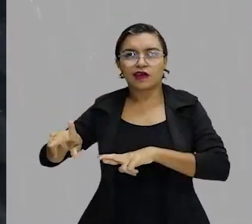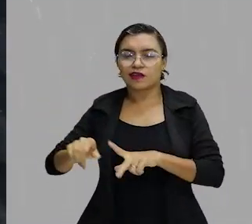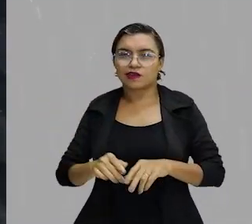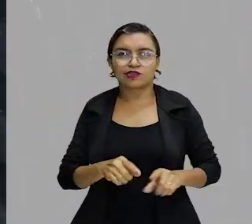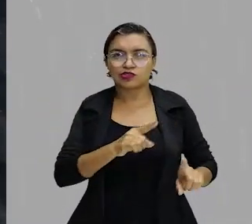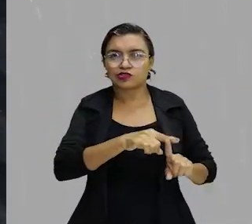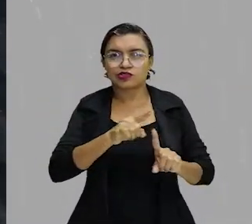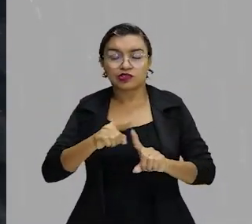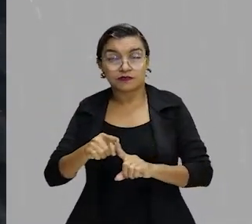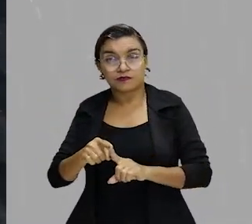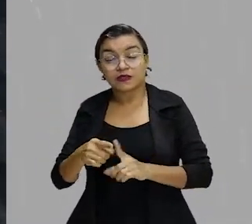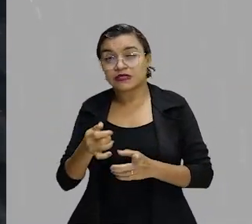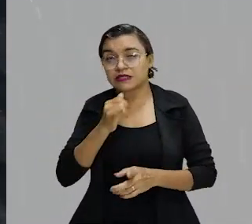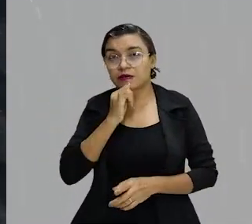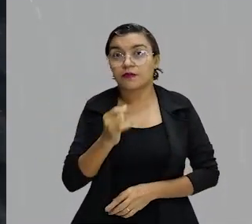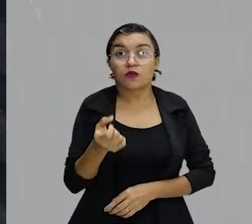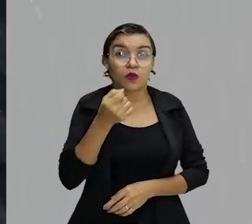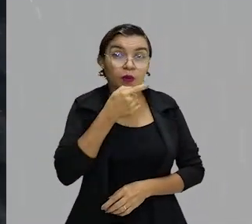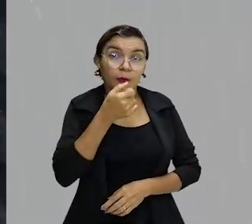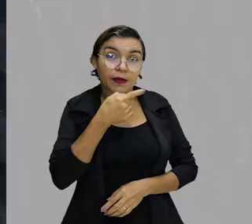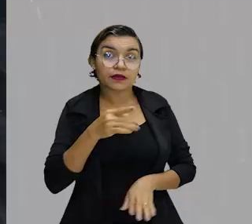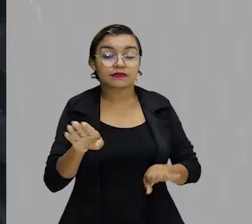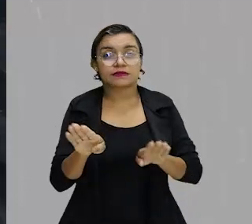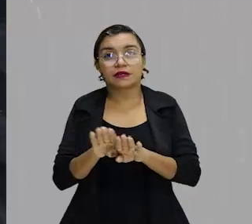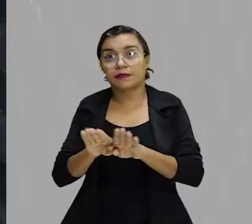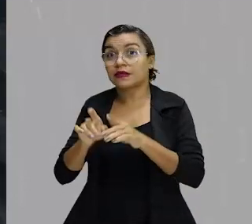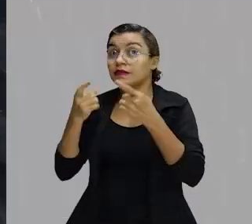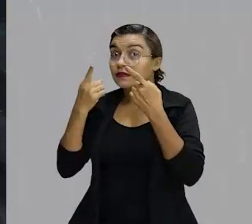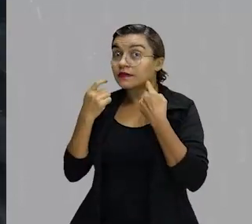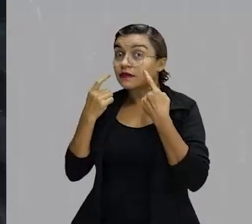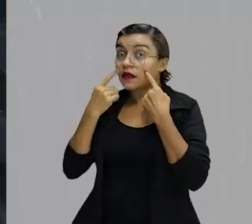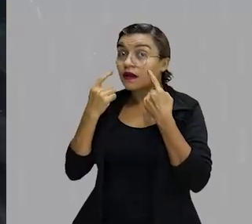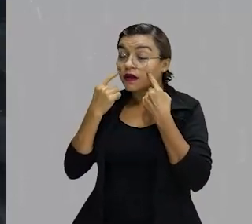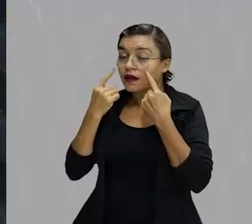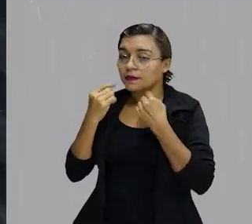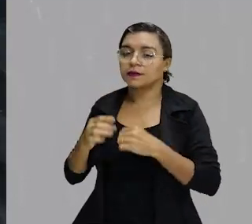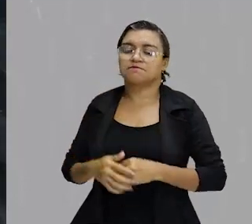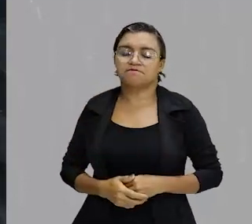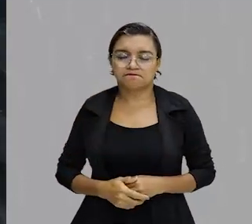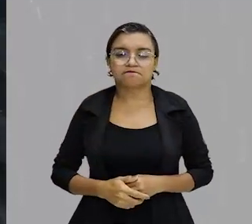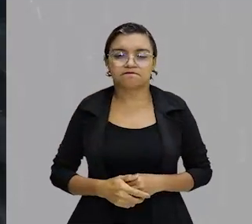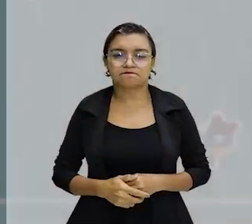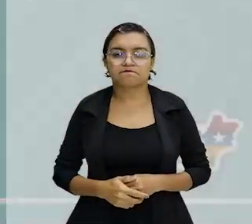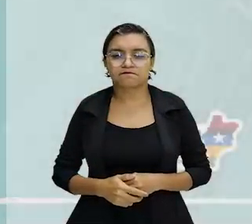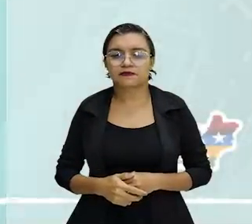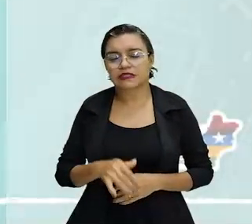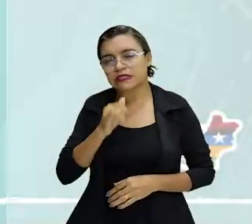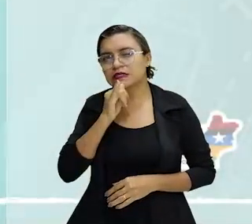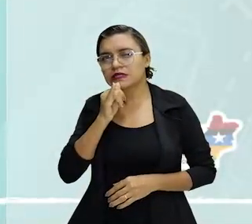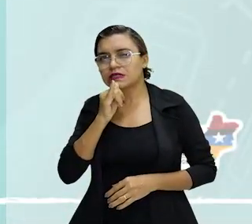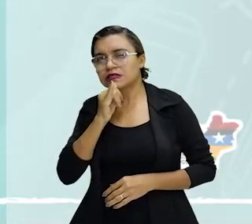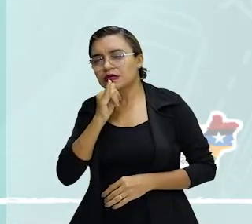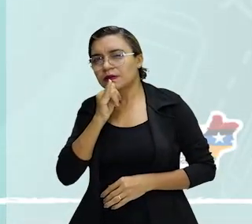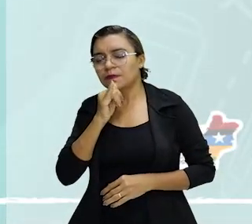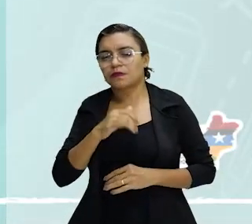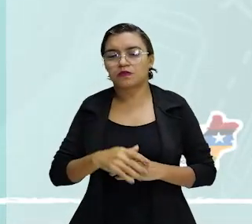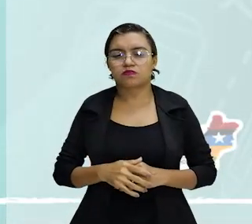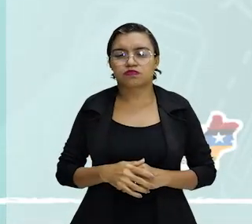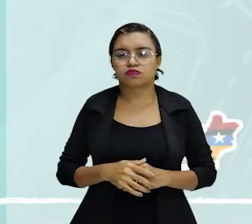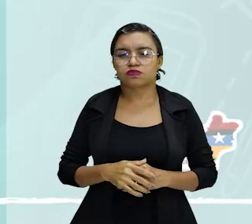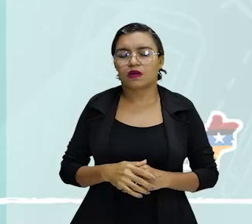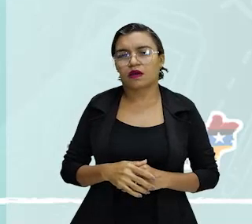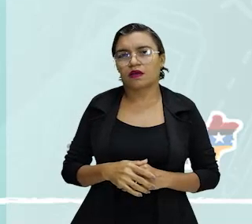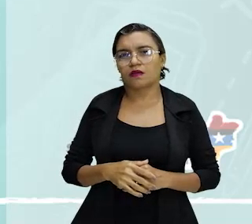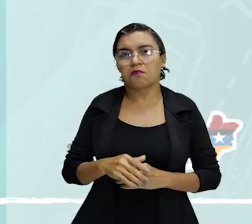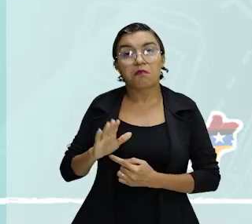comédia quanto o drama, já voltando para a concepção mais contemporânea, né, do sentimento negativo ou do